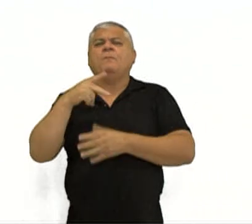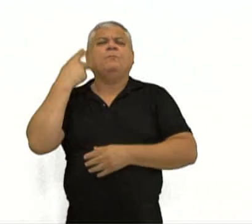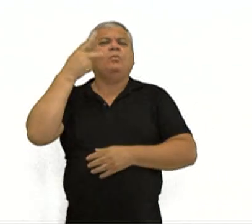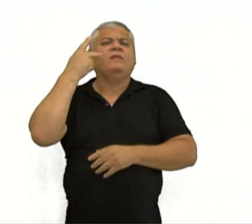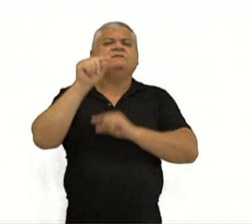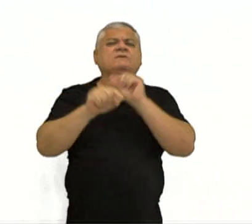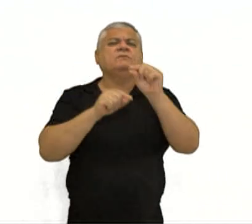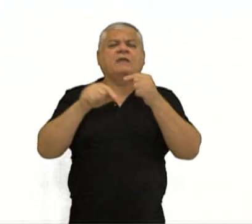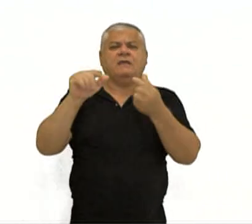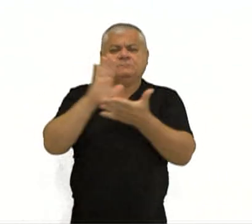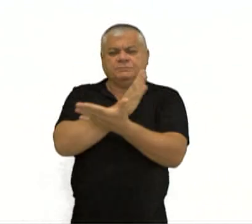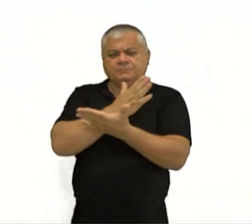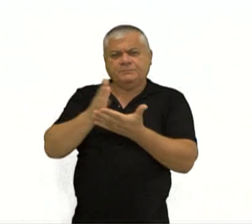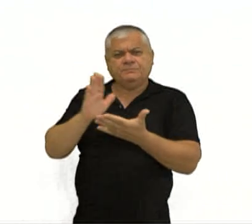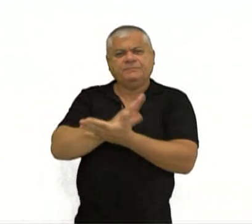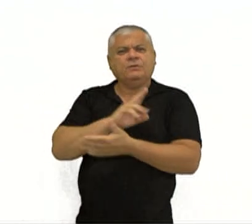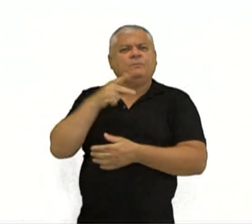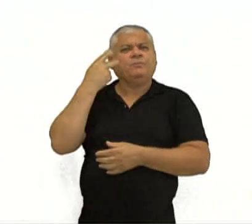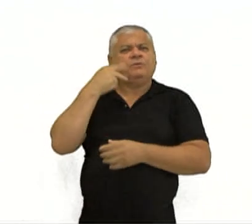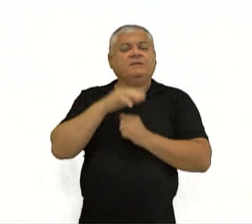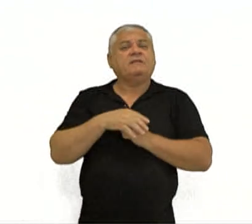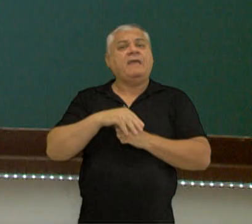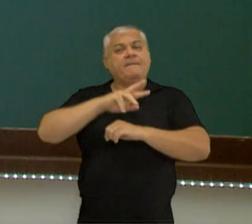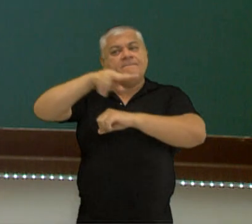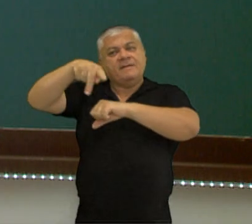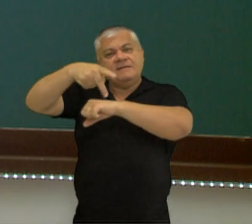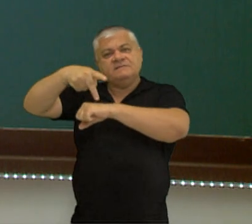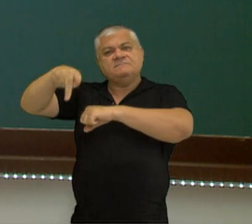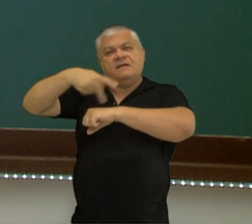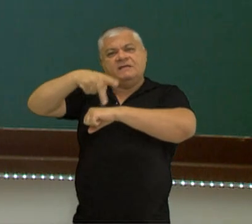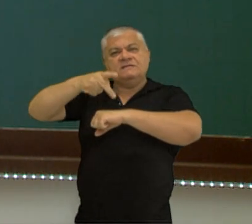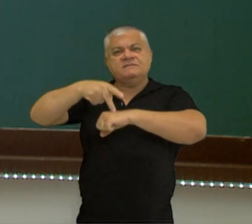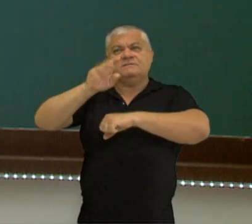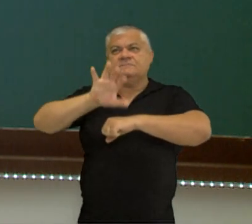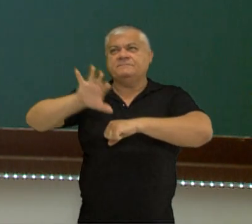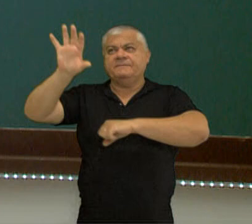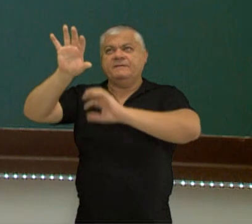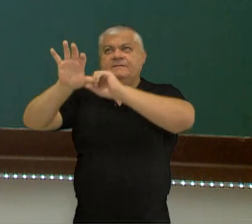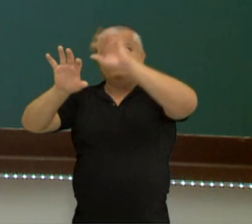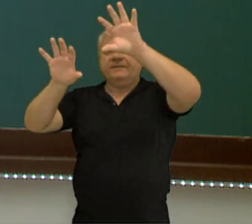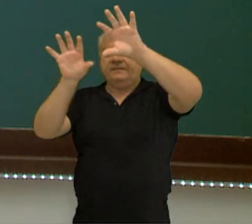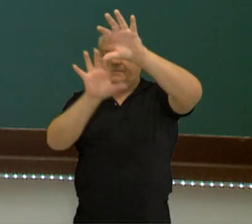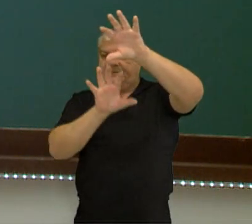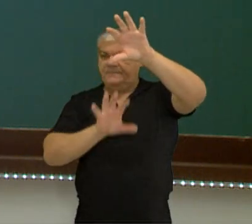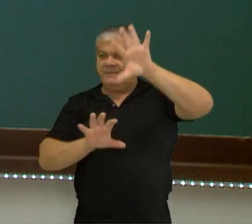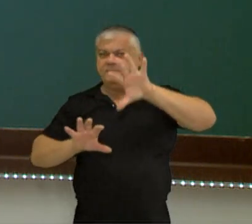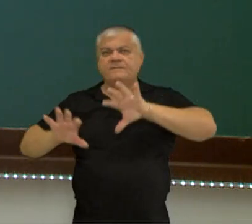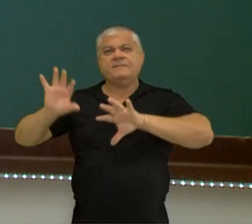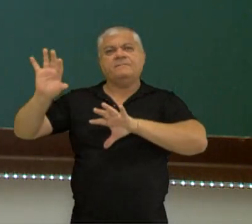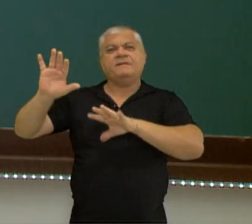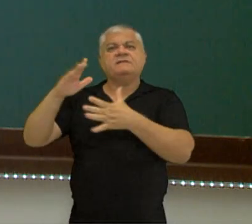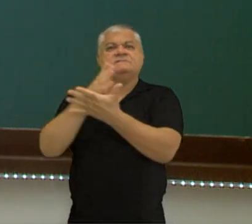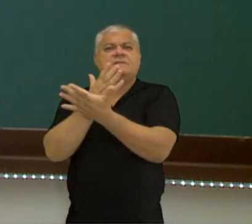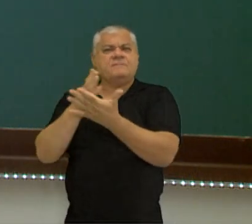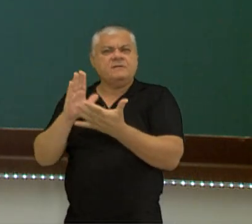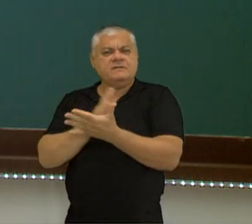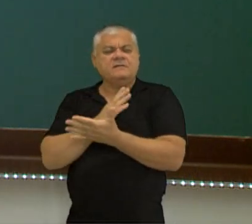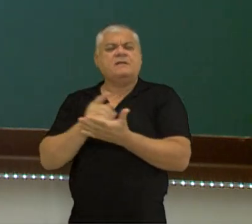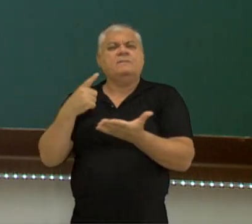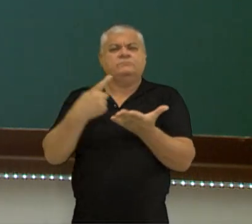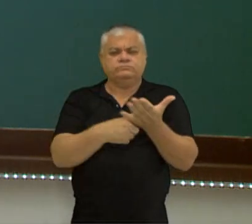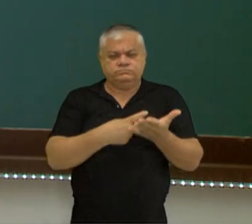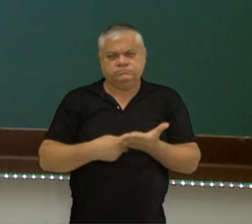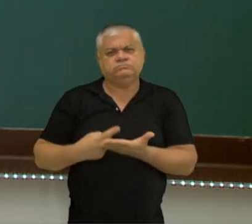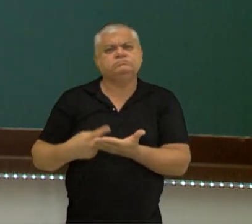divisão política dos continentes? É a divisão em países. Foram estabelecidas essas divisões a partir de tratados,